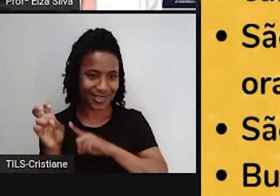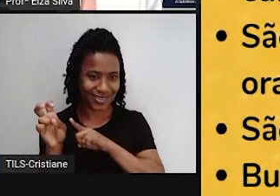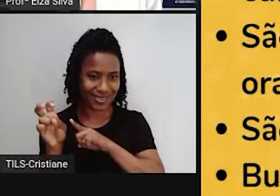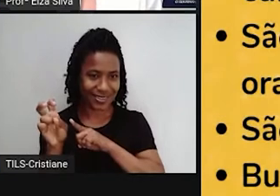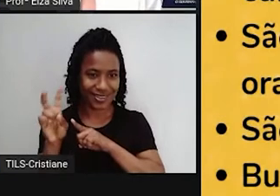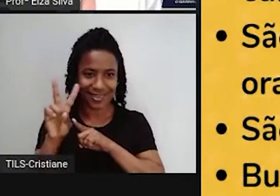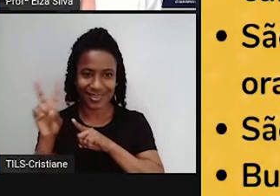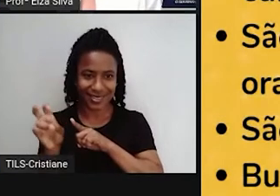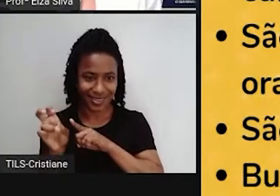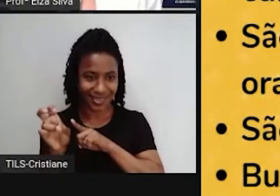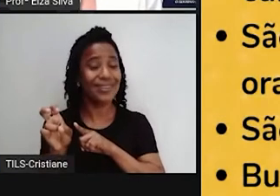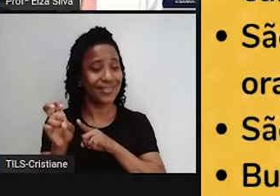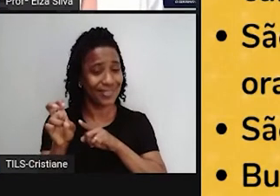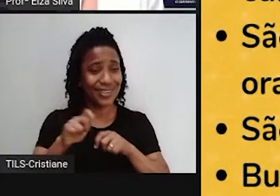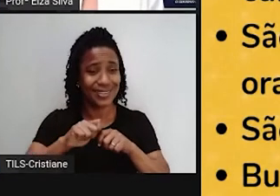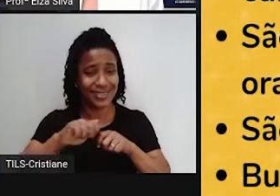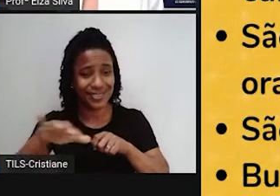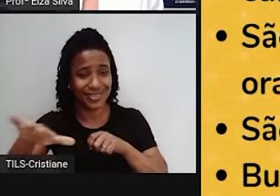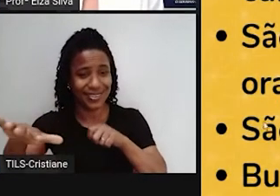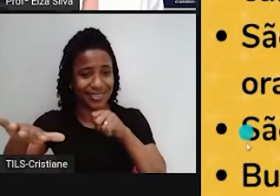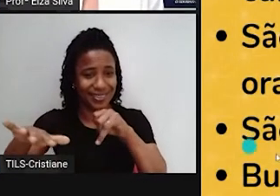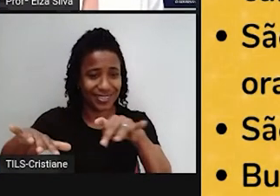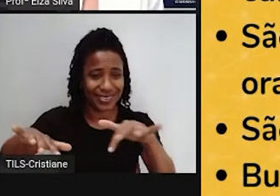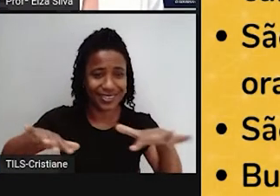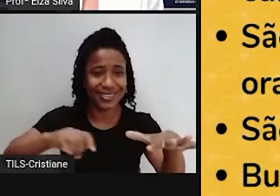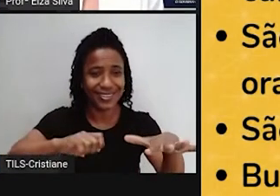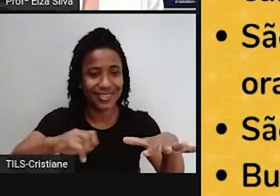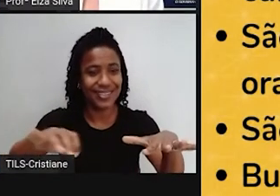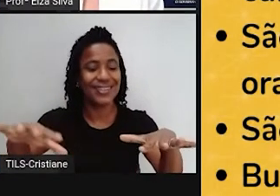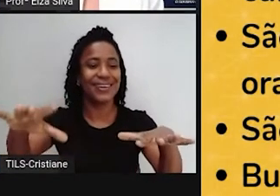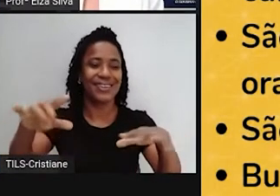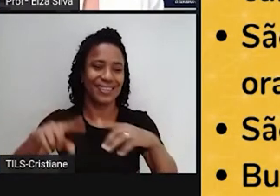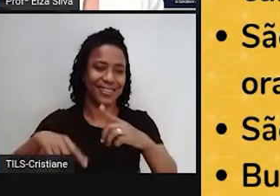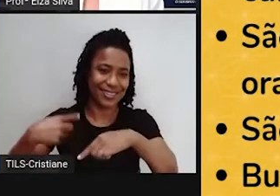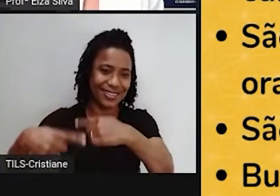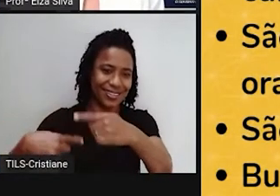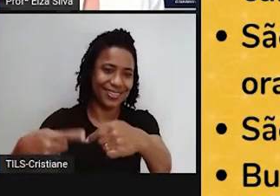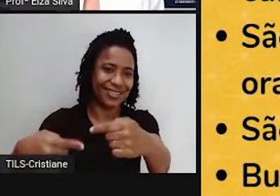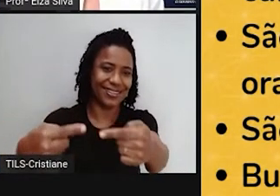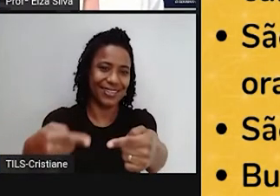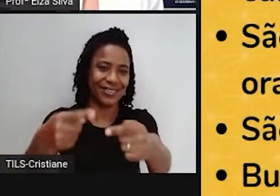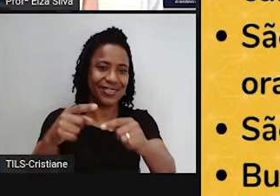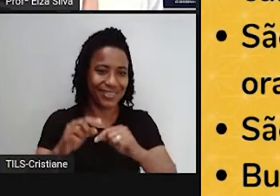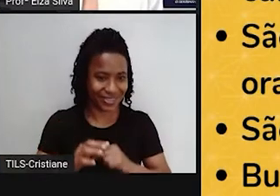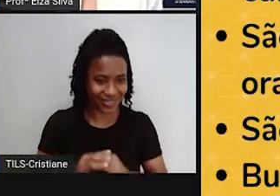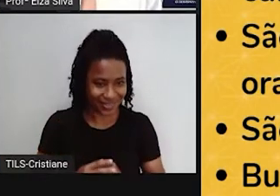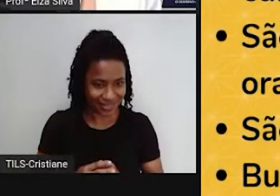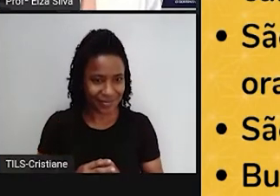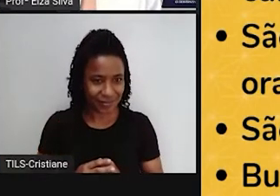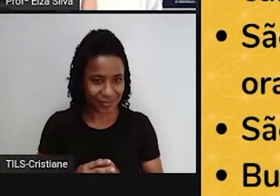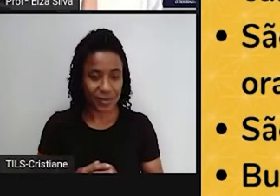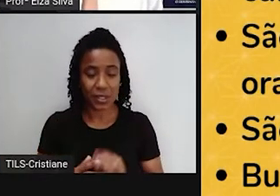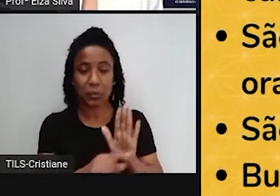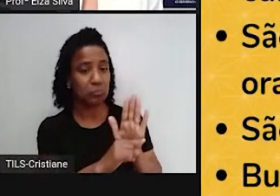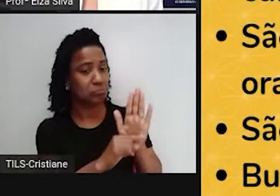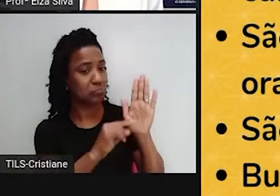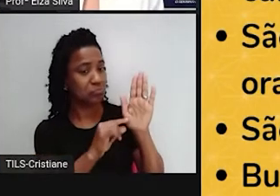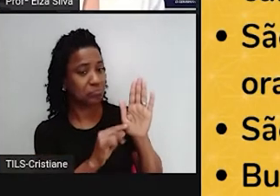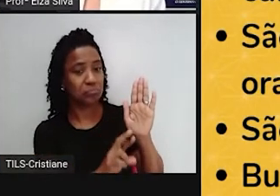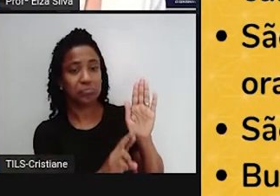sendo transmitidos. Sendo assim, a maioria deles é de autor